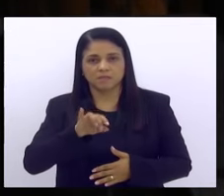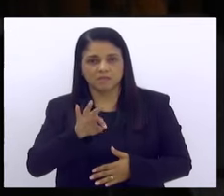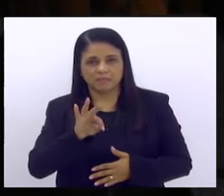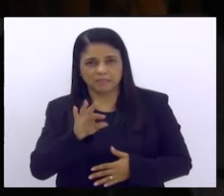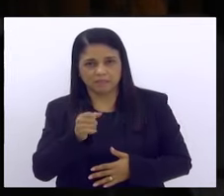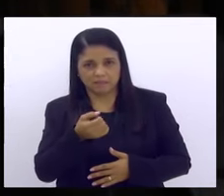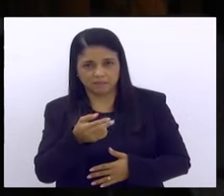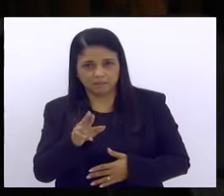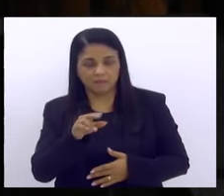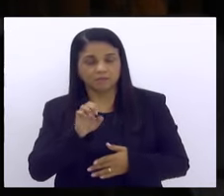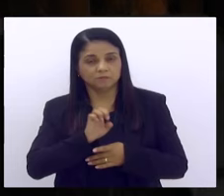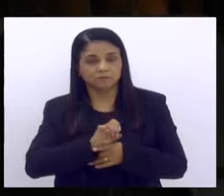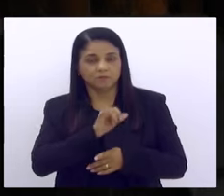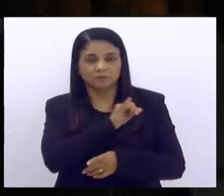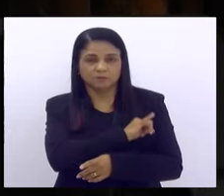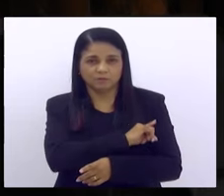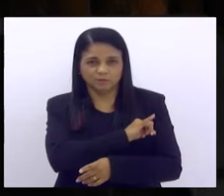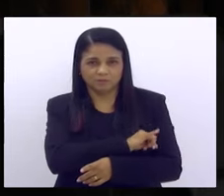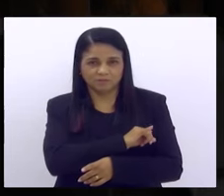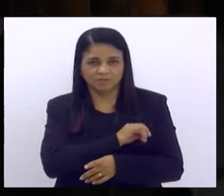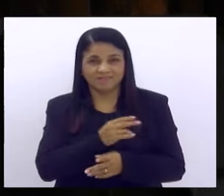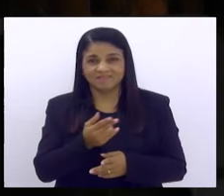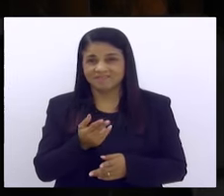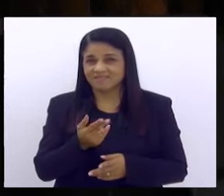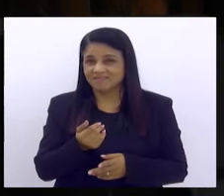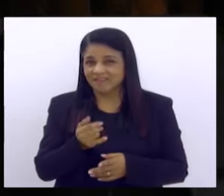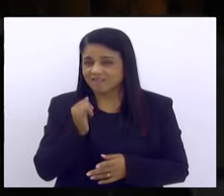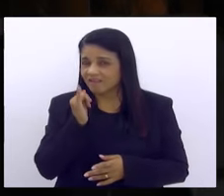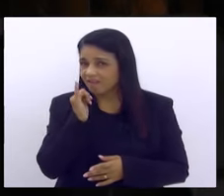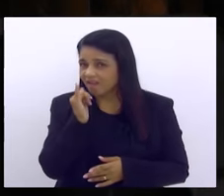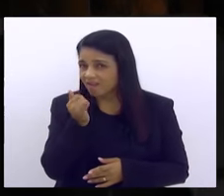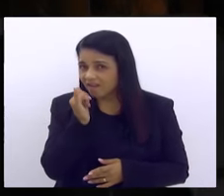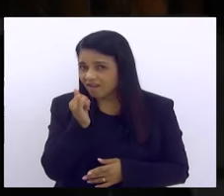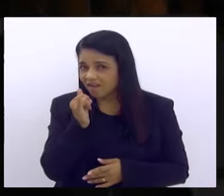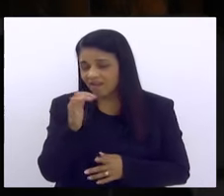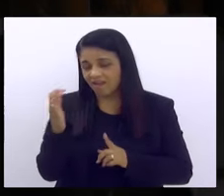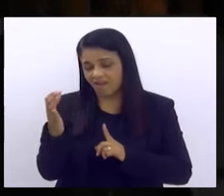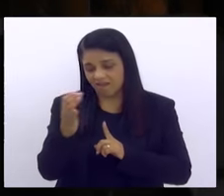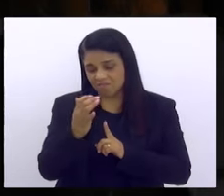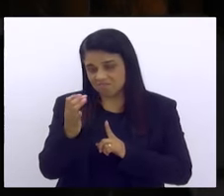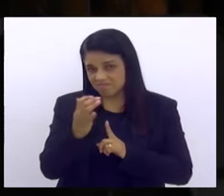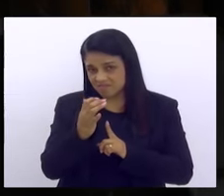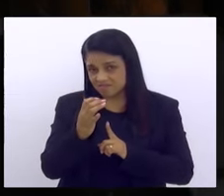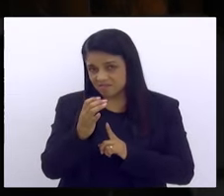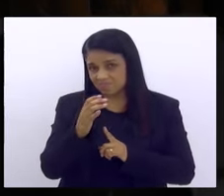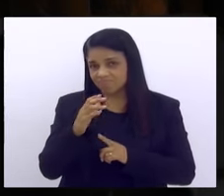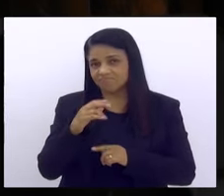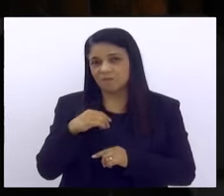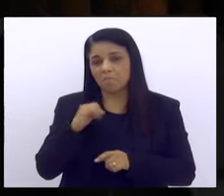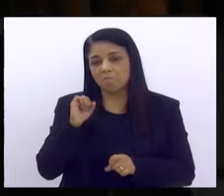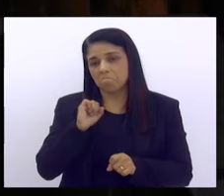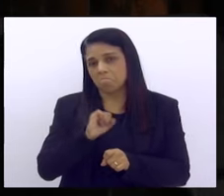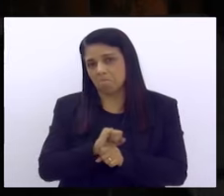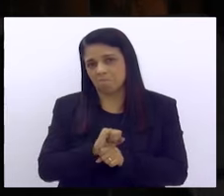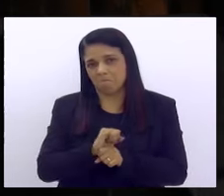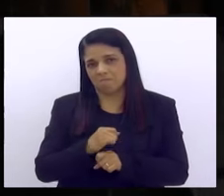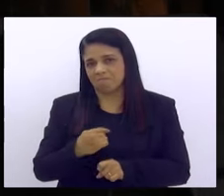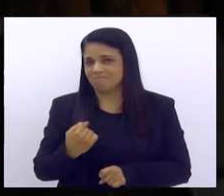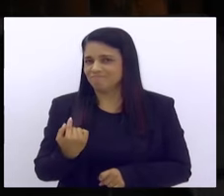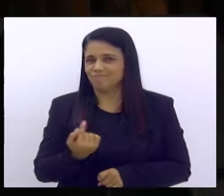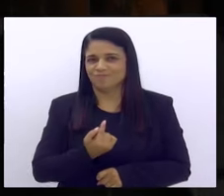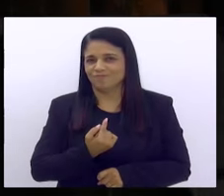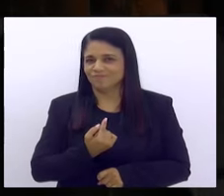Rio de Janeiro. Nada, nenhuma narrativa, nenhuma ameaça vai nos fazer recuar